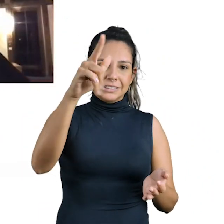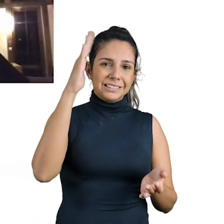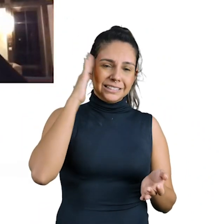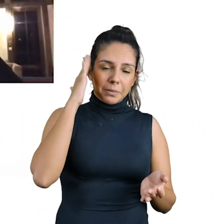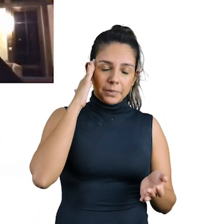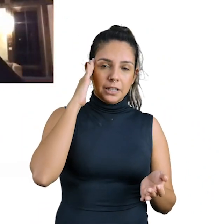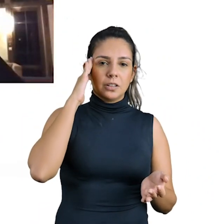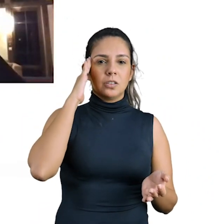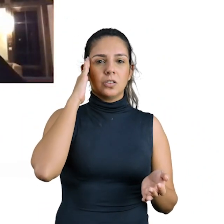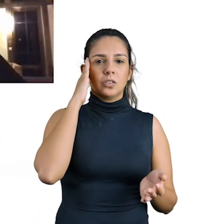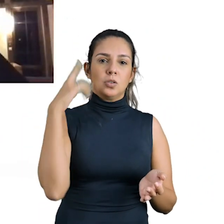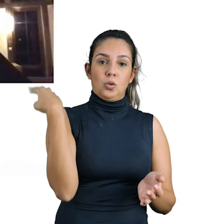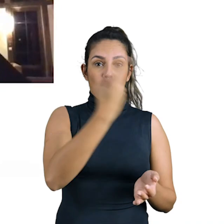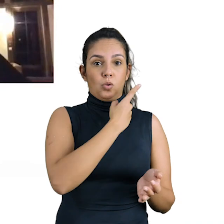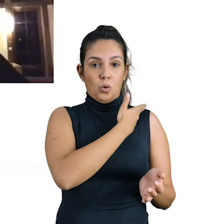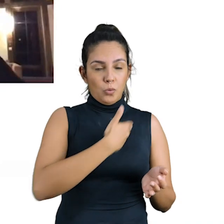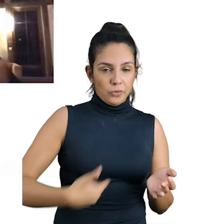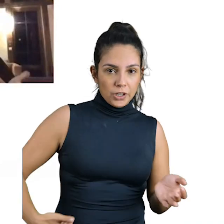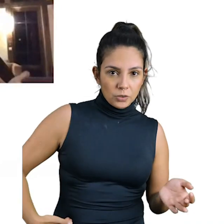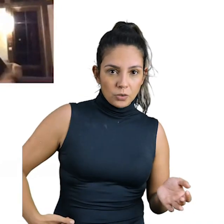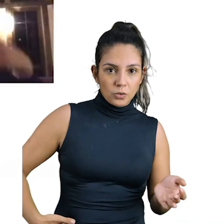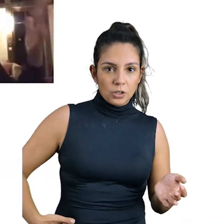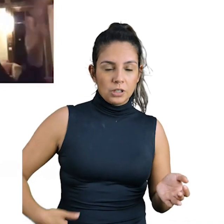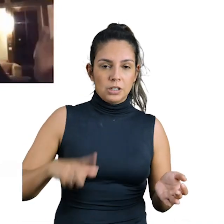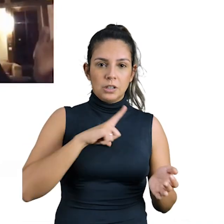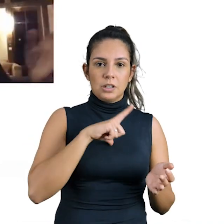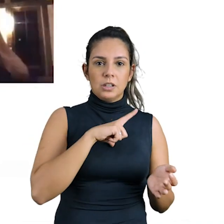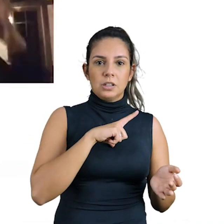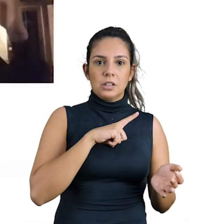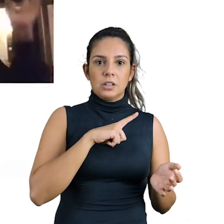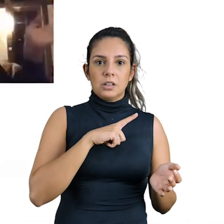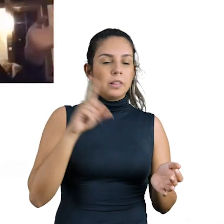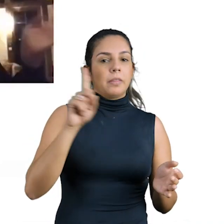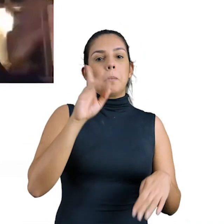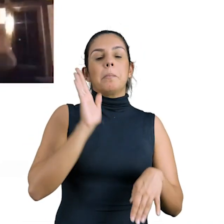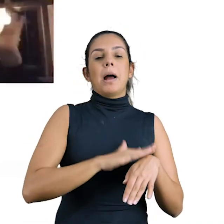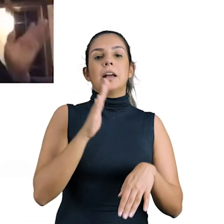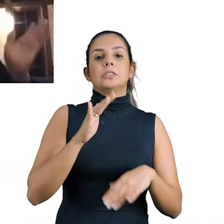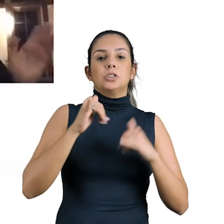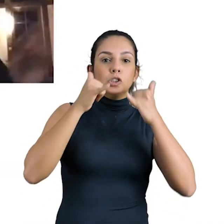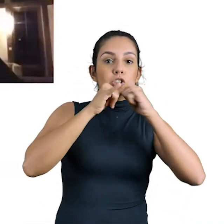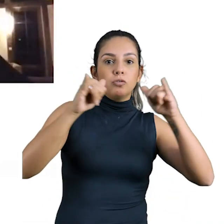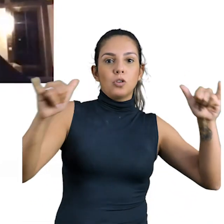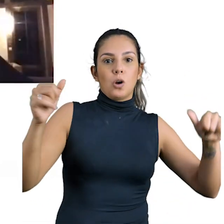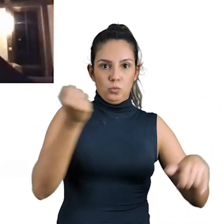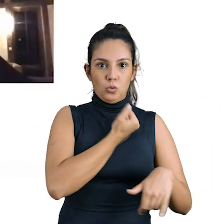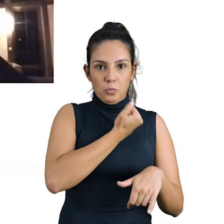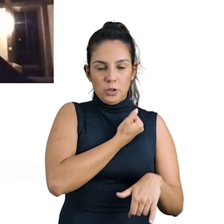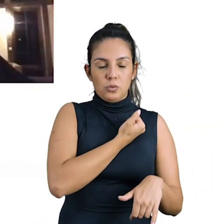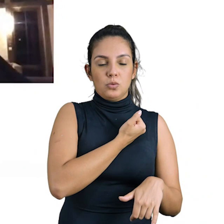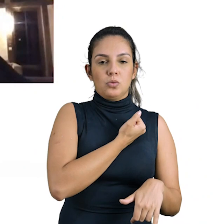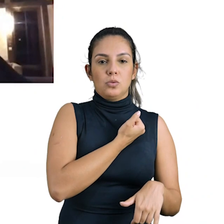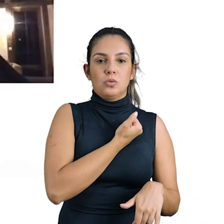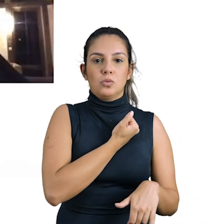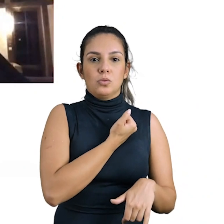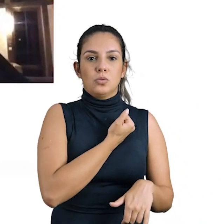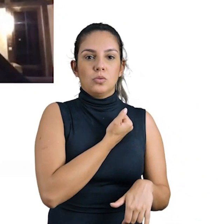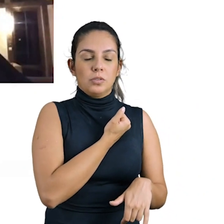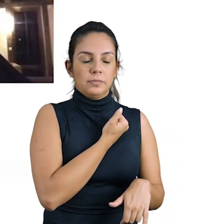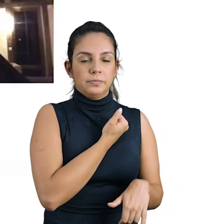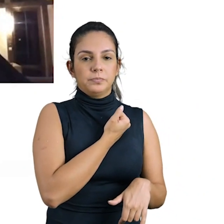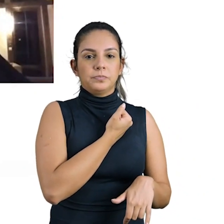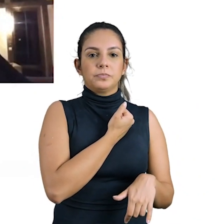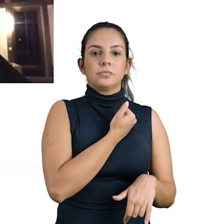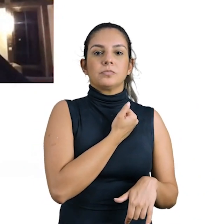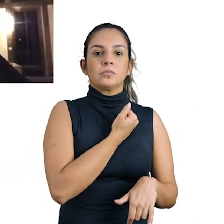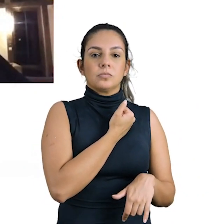você lembra muito bem que o nosso governo, houve um momento em que ele decidiu que não ia mais divulgar os números, e foi criado um consórcio